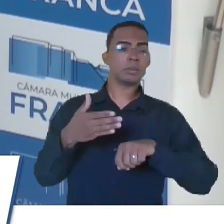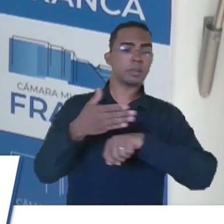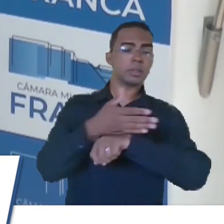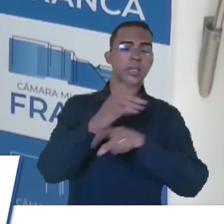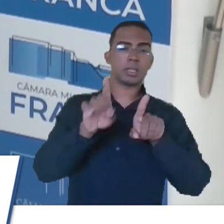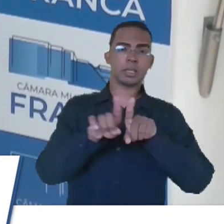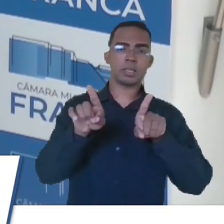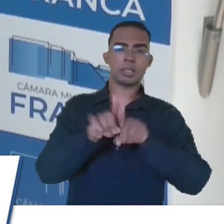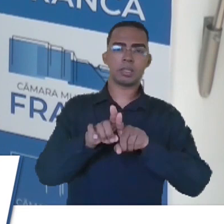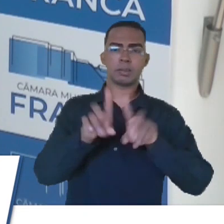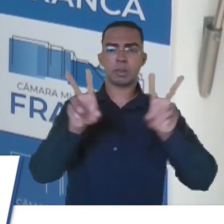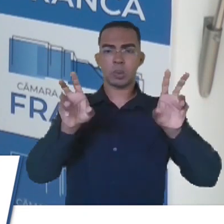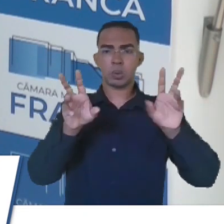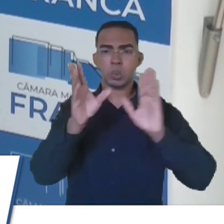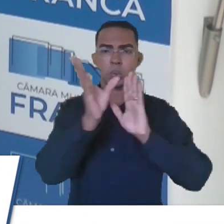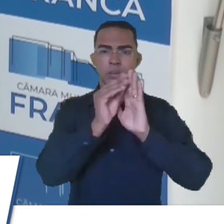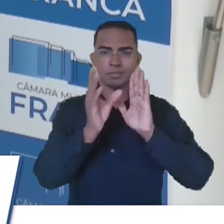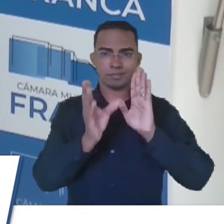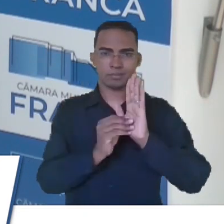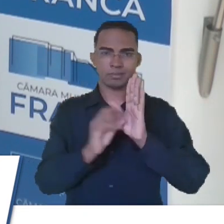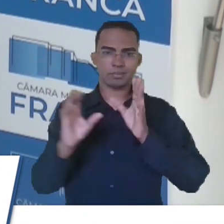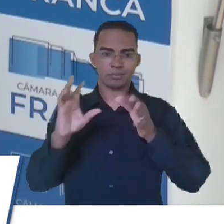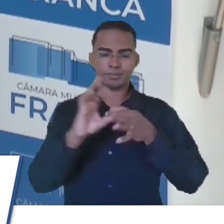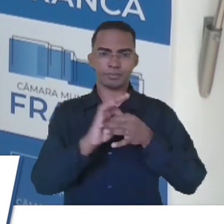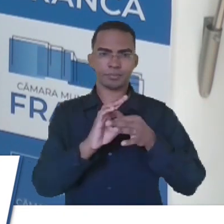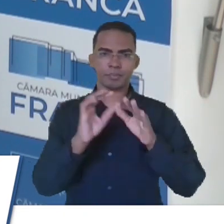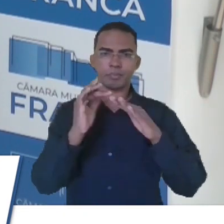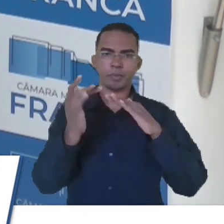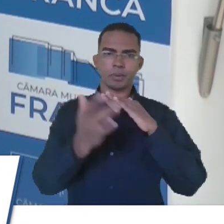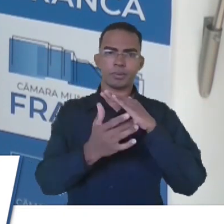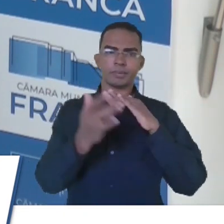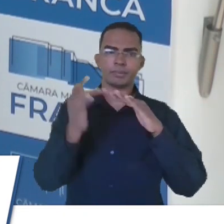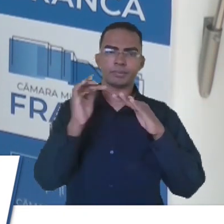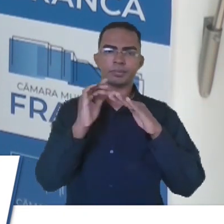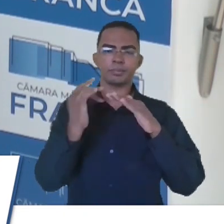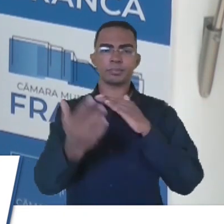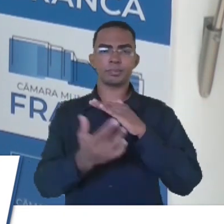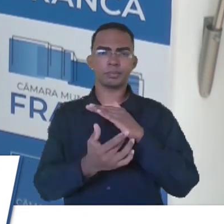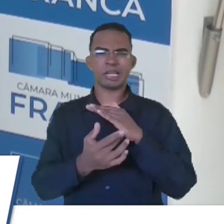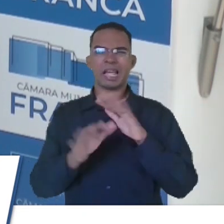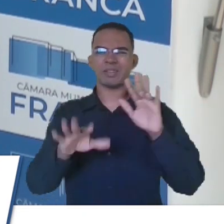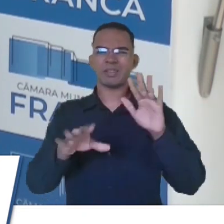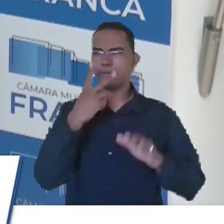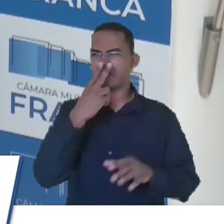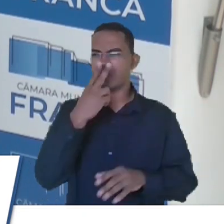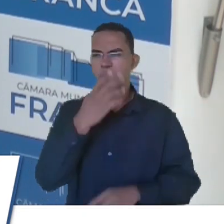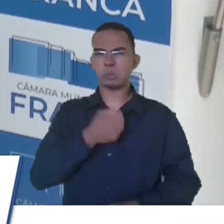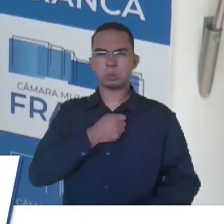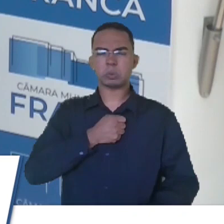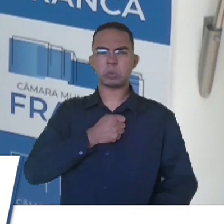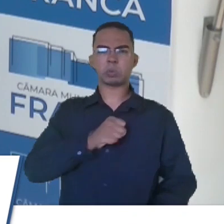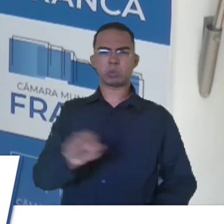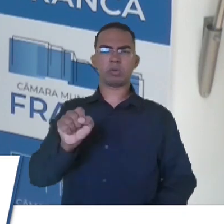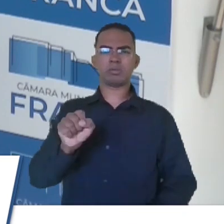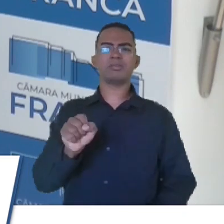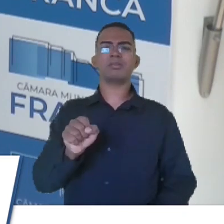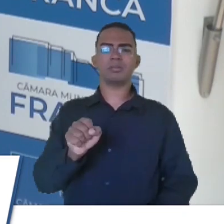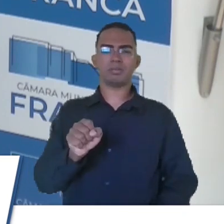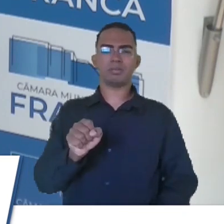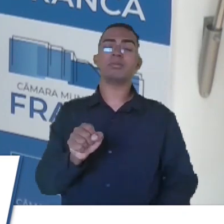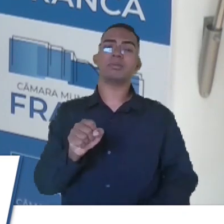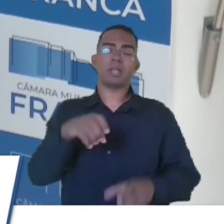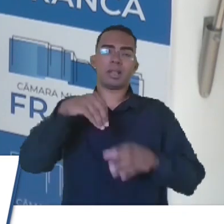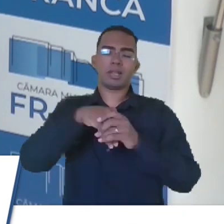do conteúdo ligado às redes sociais, essa questão do ódio que está nas